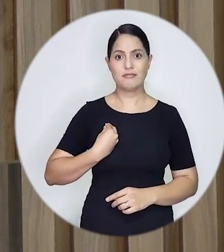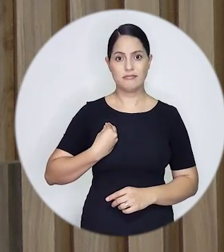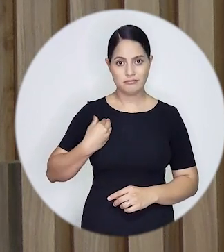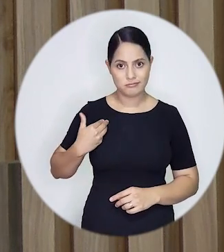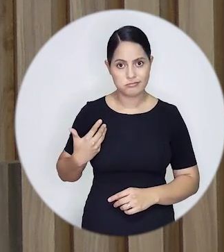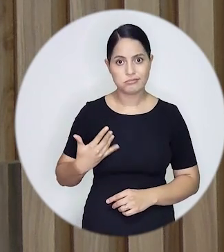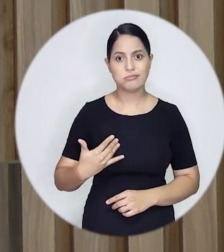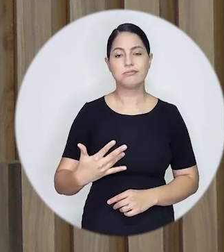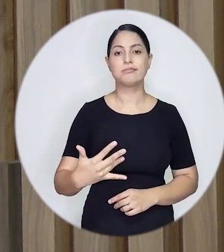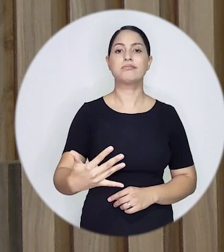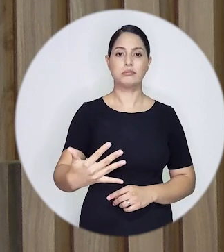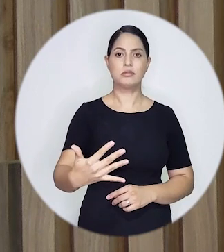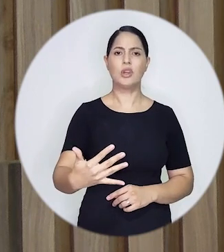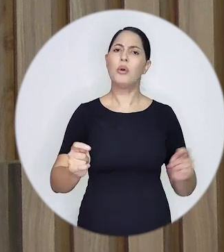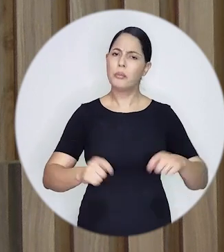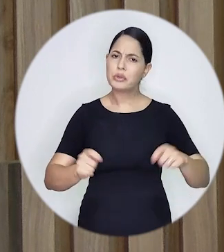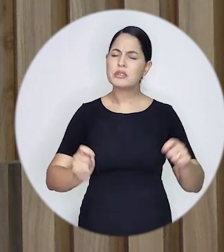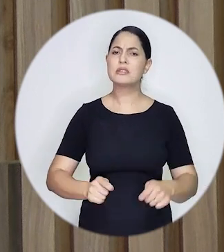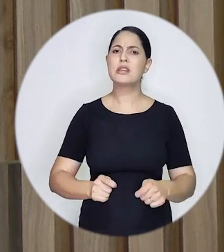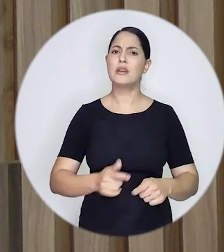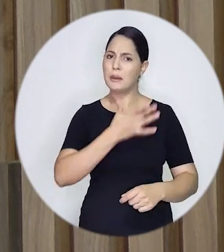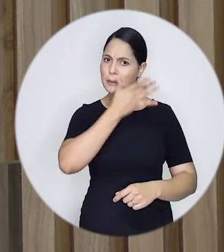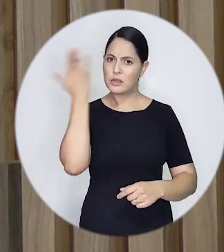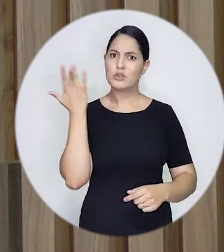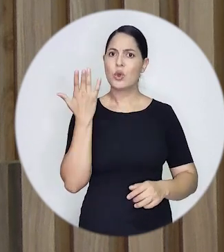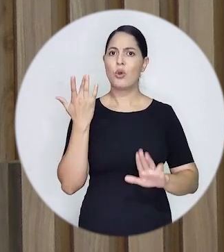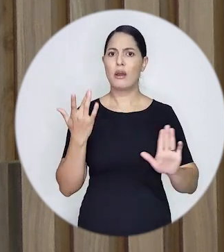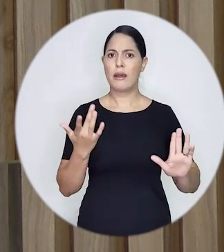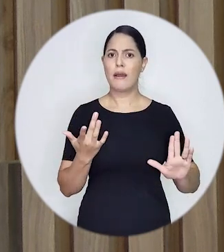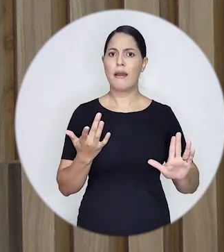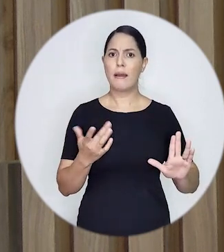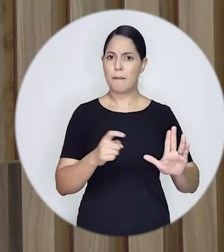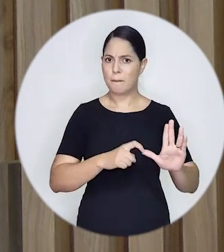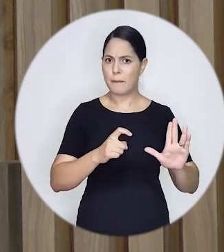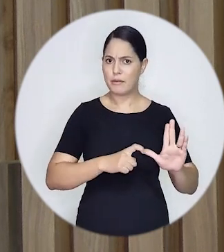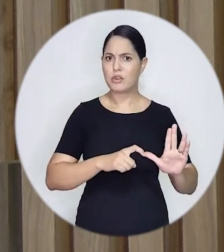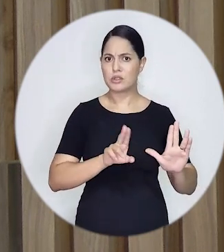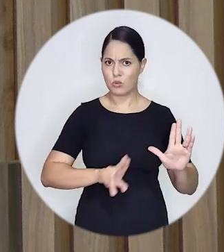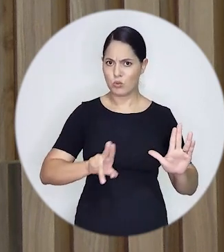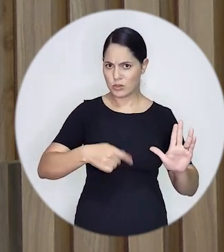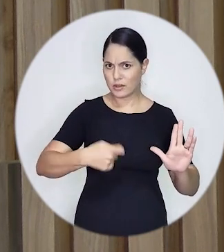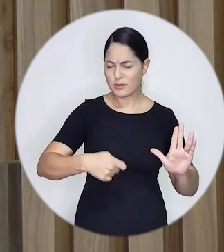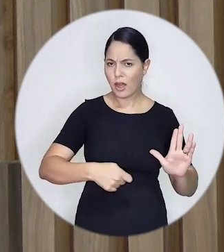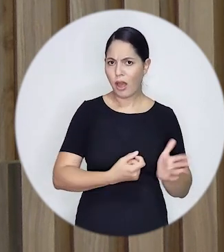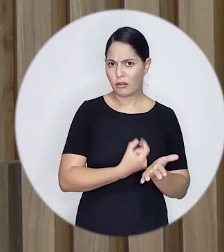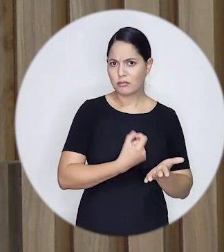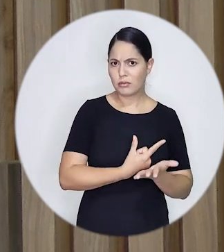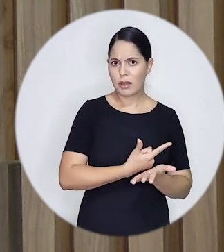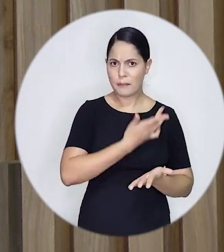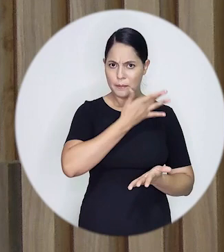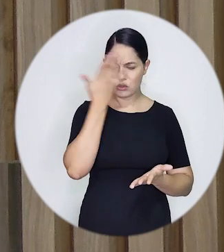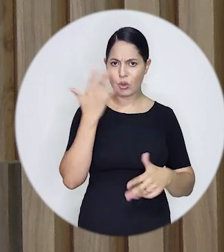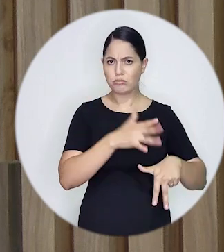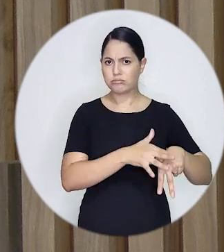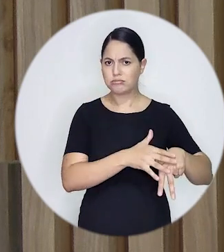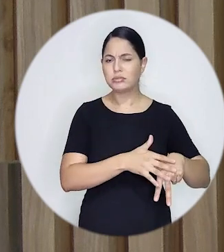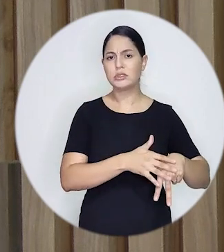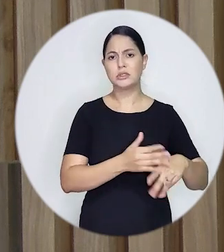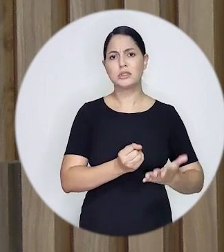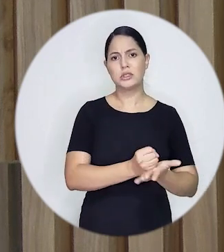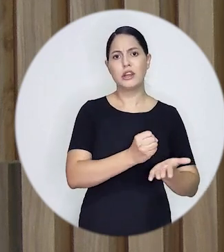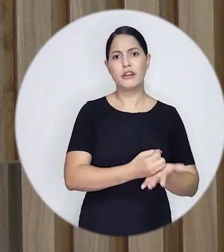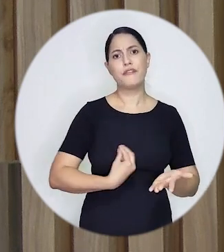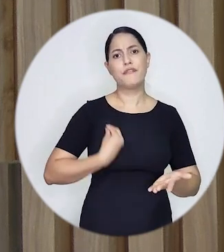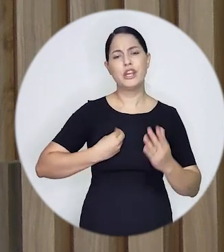para tratamento de enfermidades como Alzheimer, Parkinson, glaucoma, depressão, autismo e epilepsia. Em